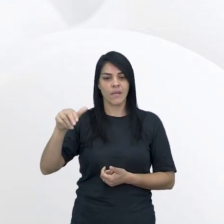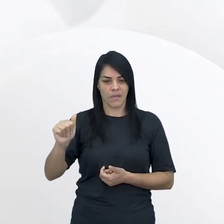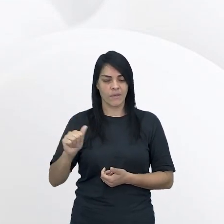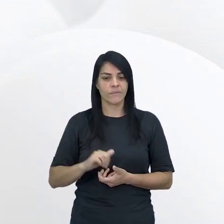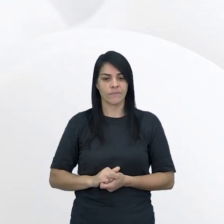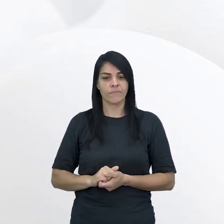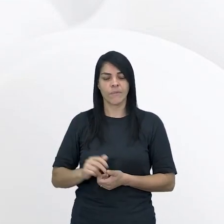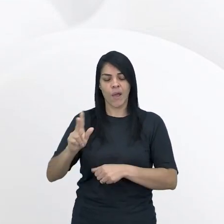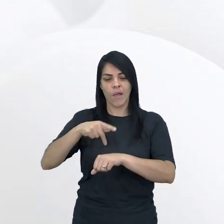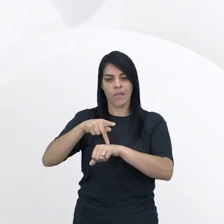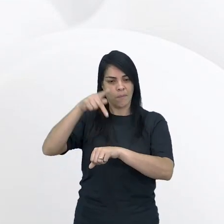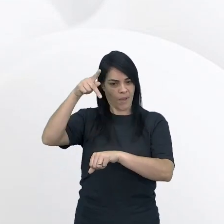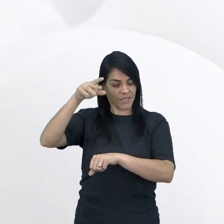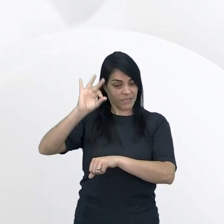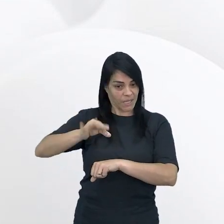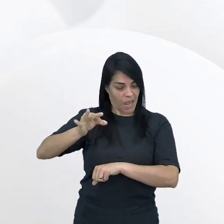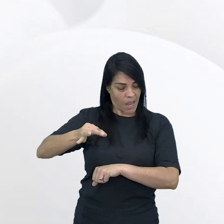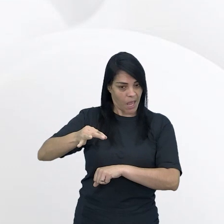na Páscoa.